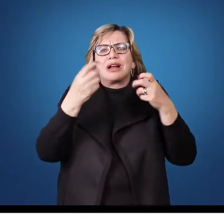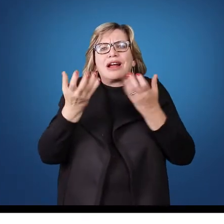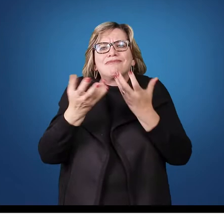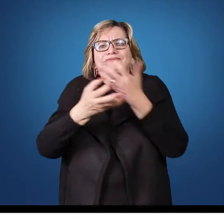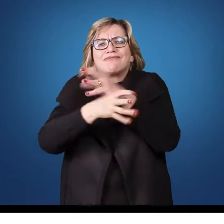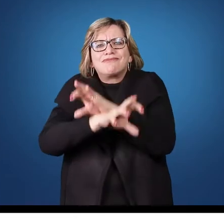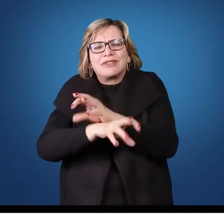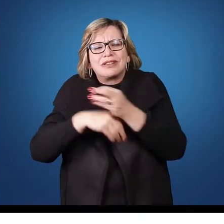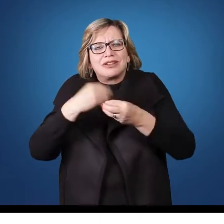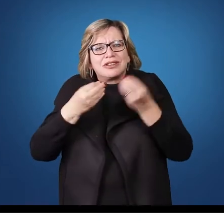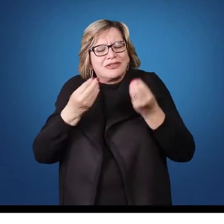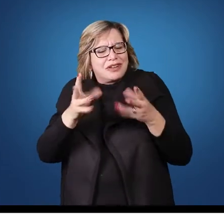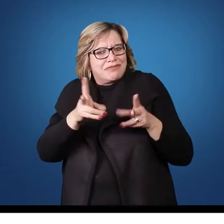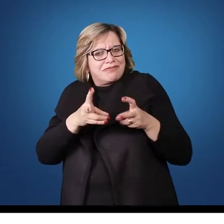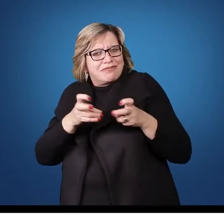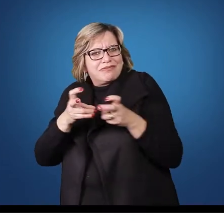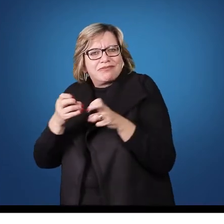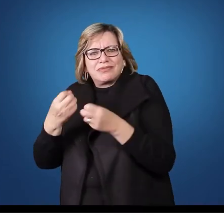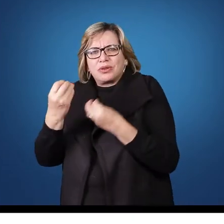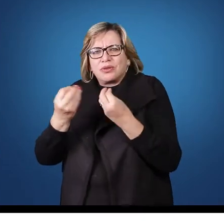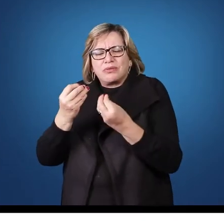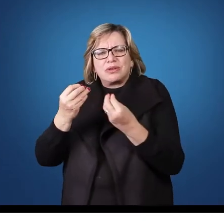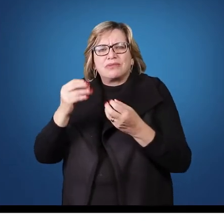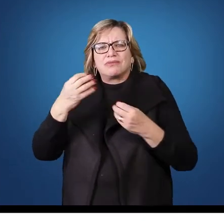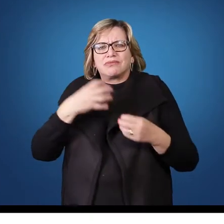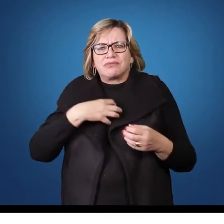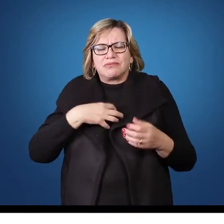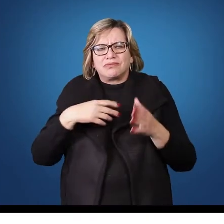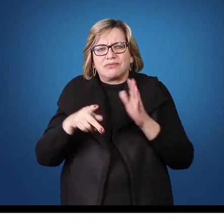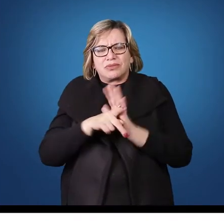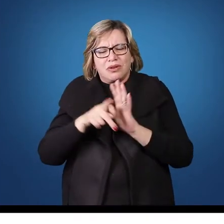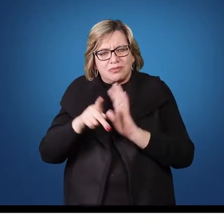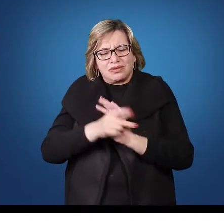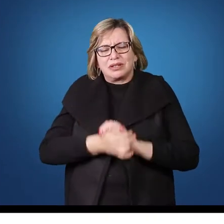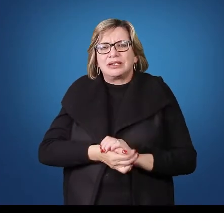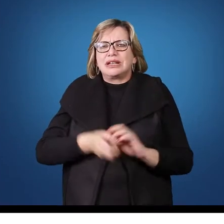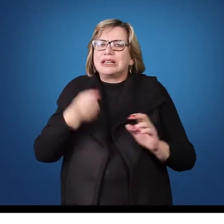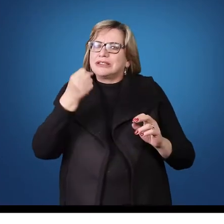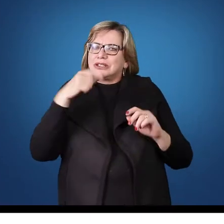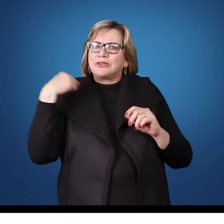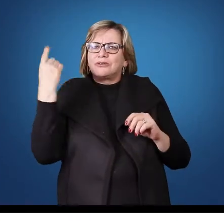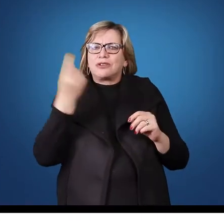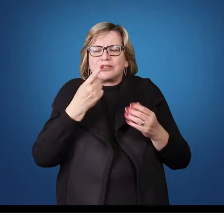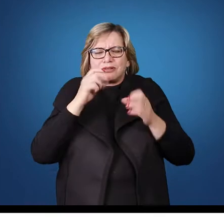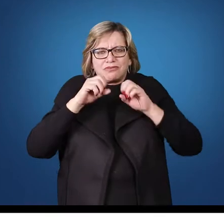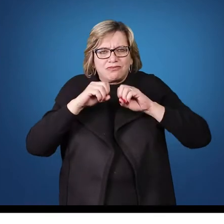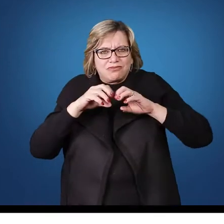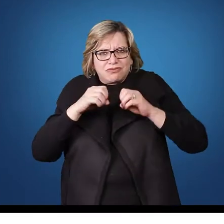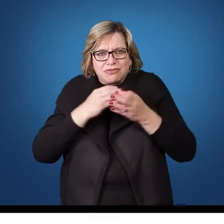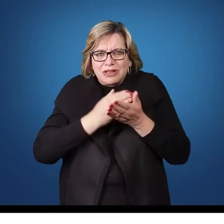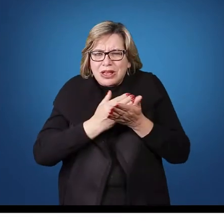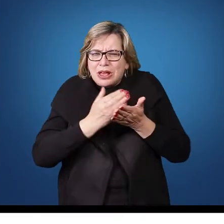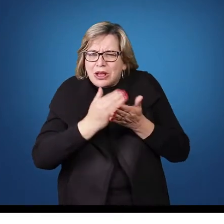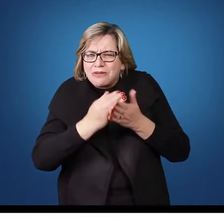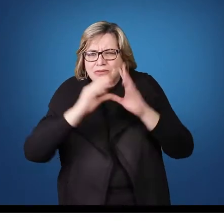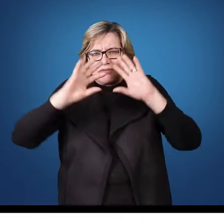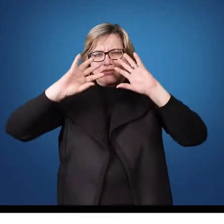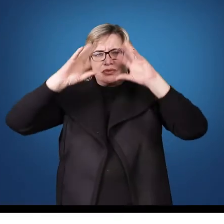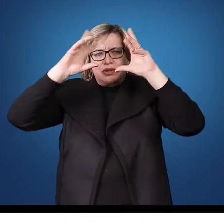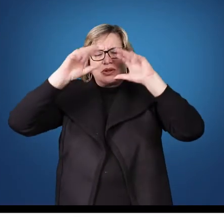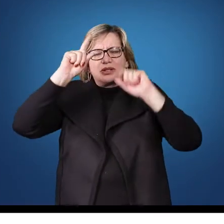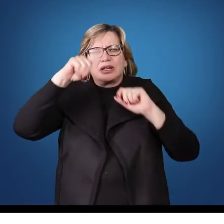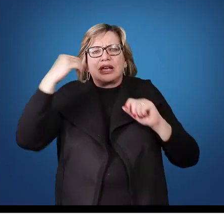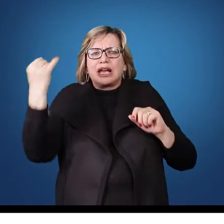assumindo o modelo motor para esse jogo. Ok? Se a gente está introduzindo o fundamento toque, é importante que,